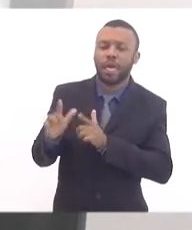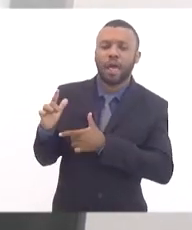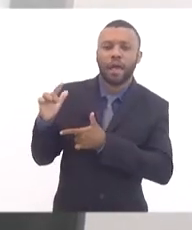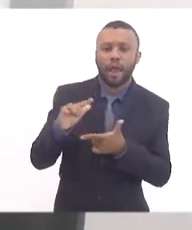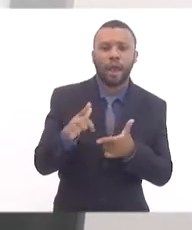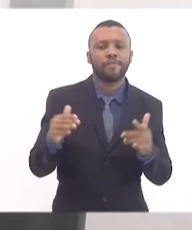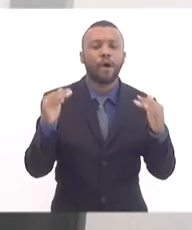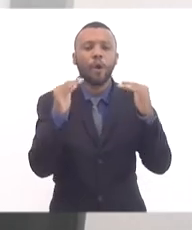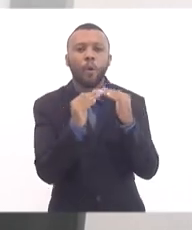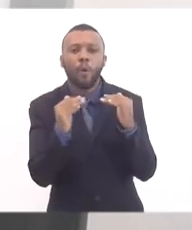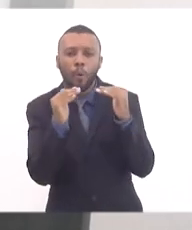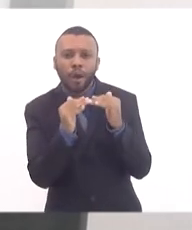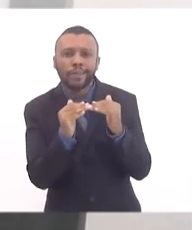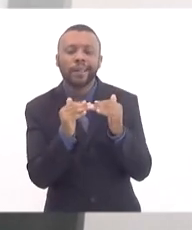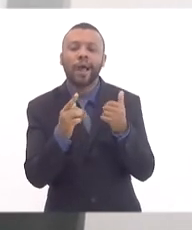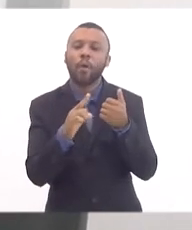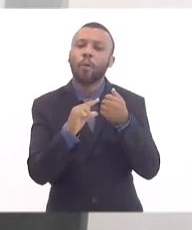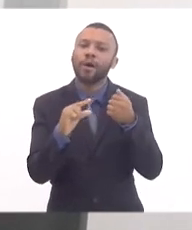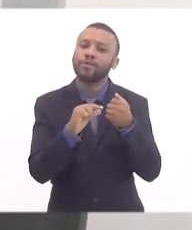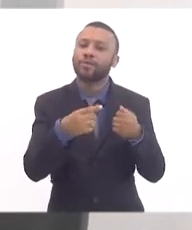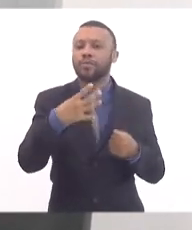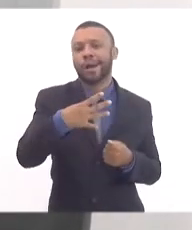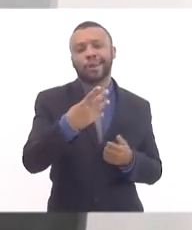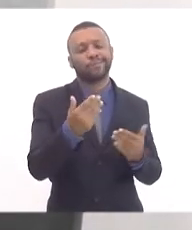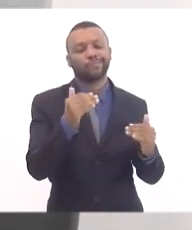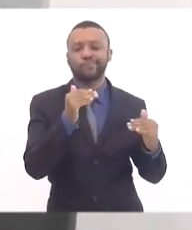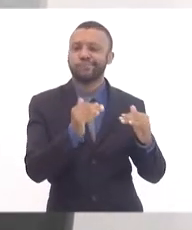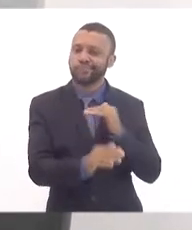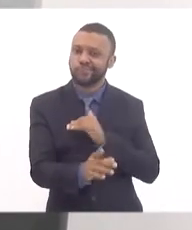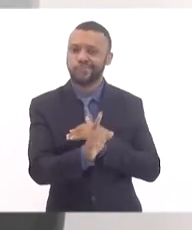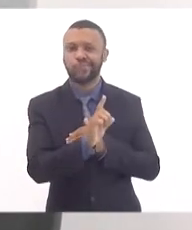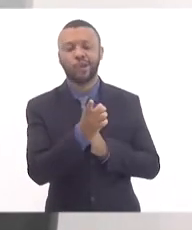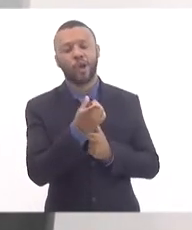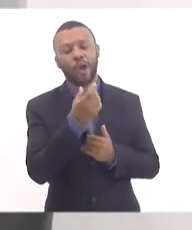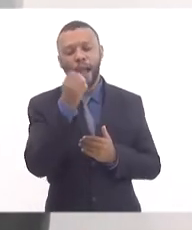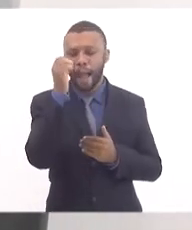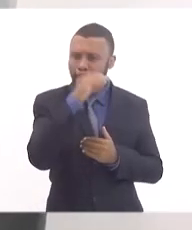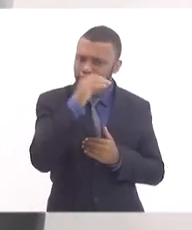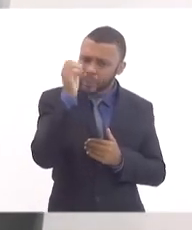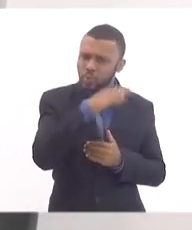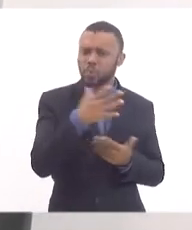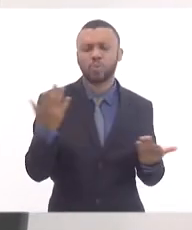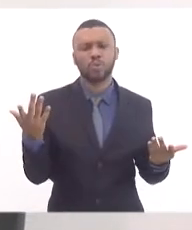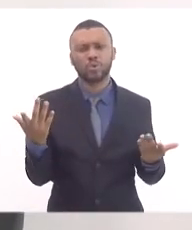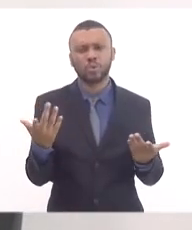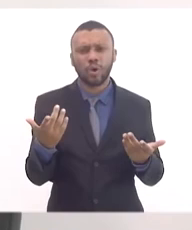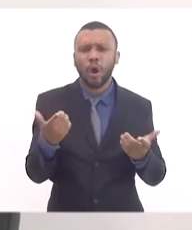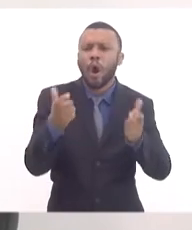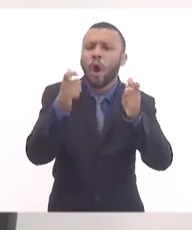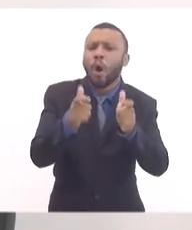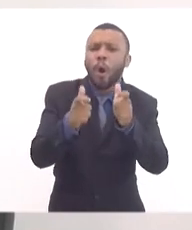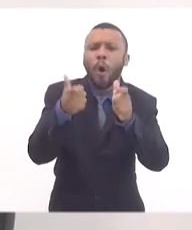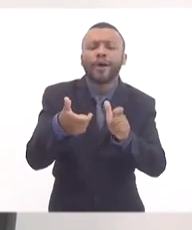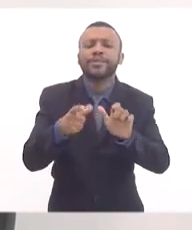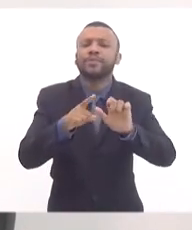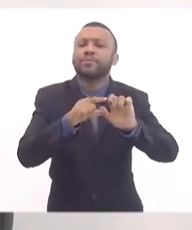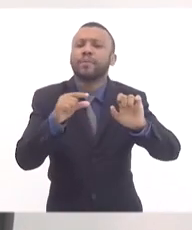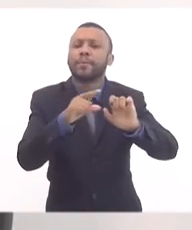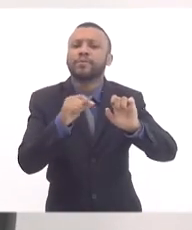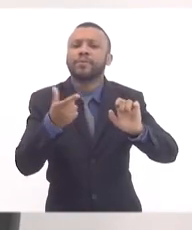quatro acho ele completamente absurdo um Cadê o estado querer dizer aonde que o empreendedor vai se basear